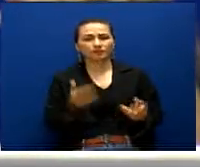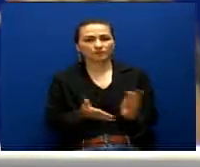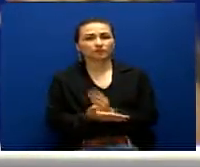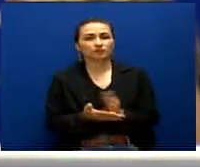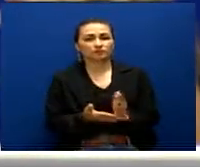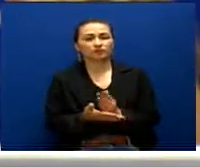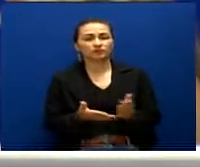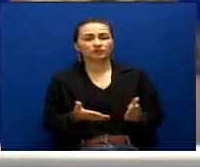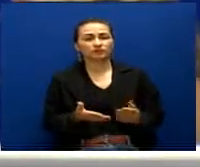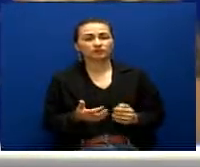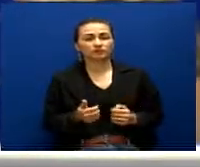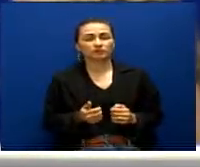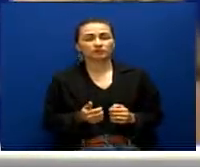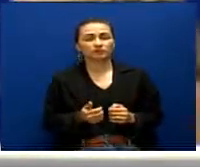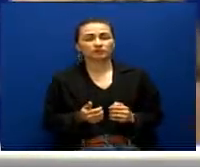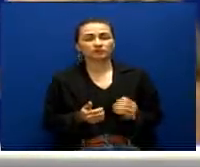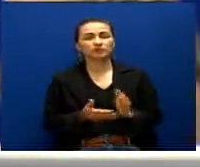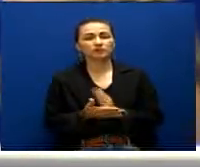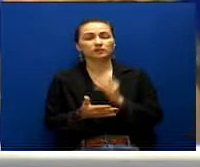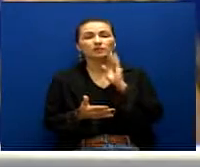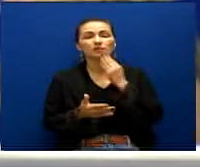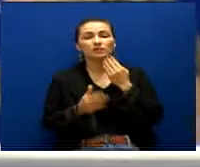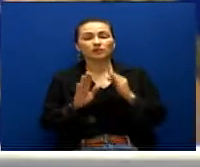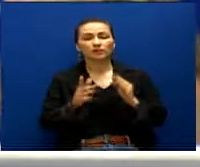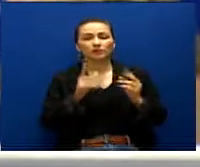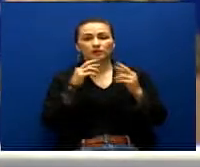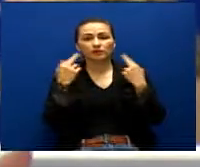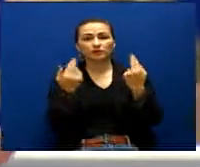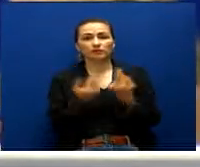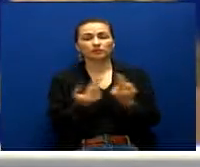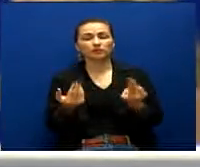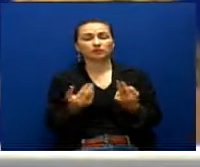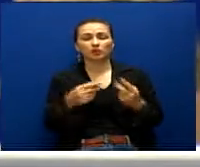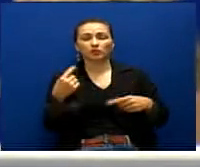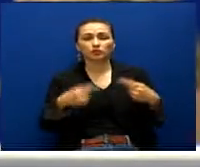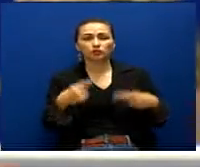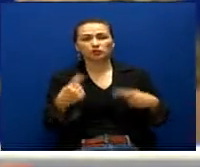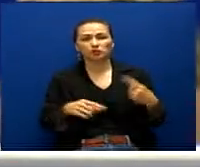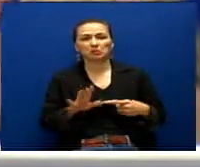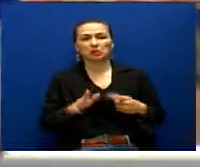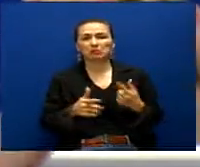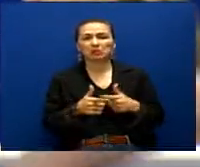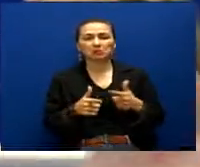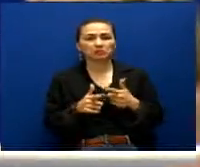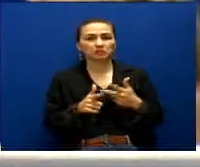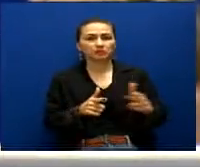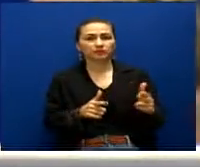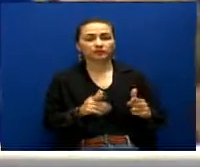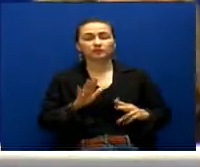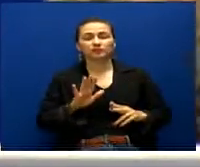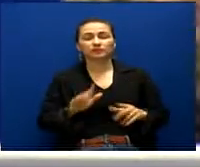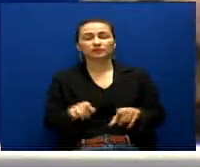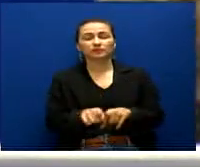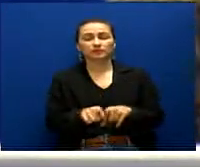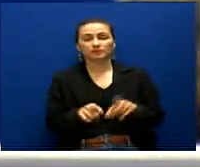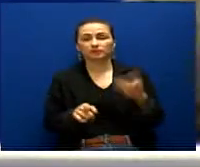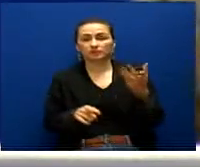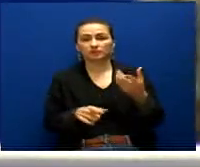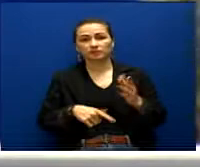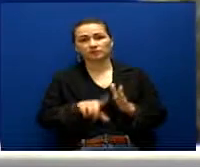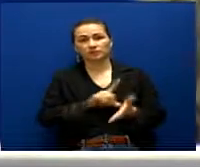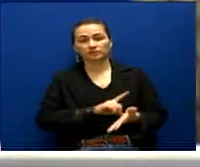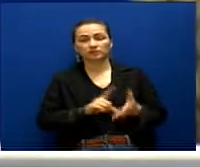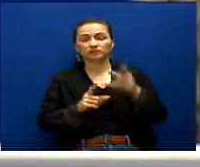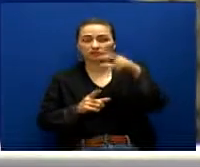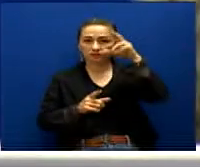houve as audiências, né, mas não conseguiram sanar, e com a troca de governo, que em exercício estava o prefeito José